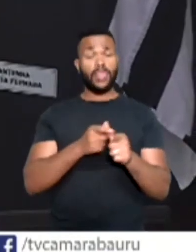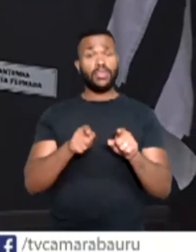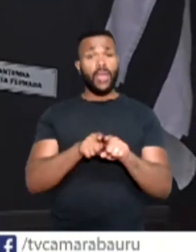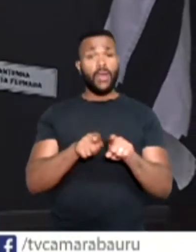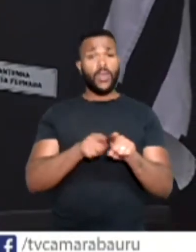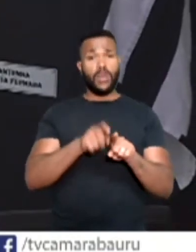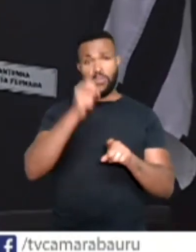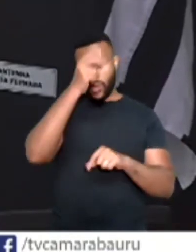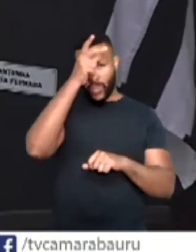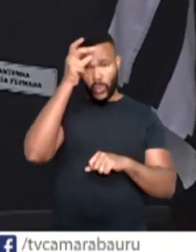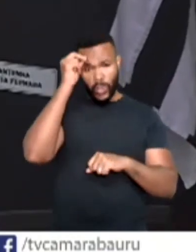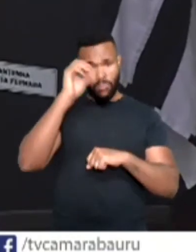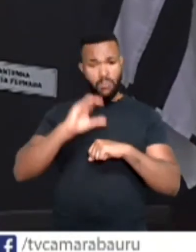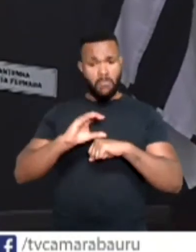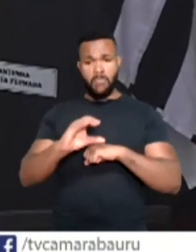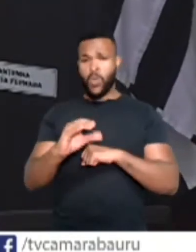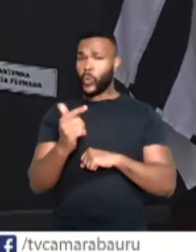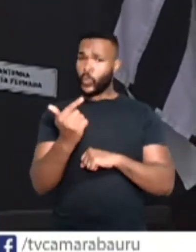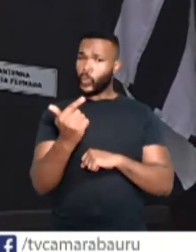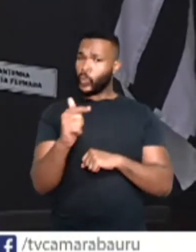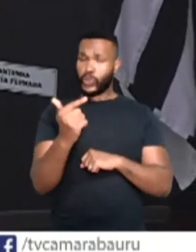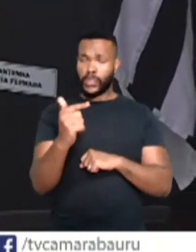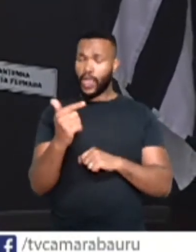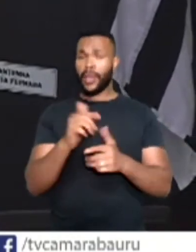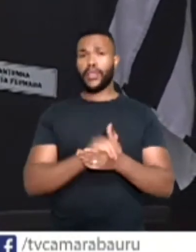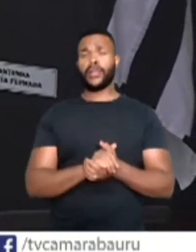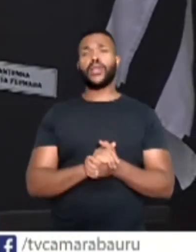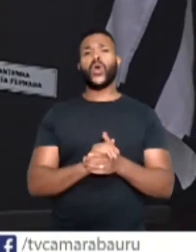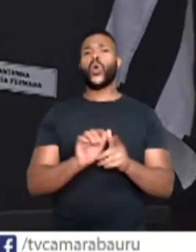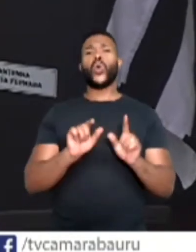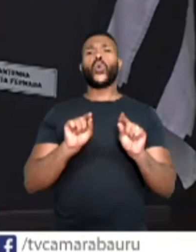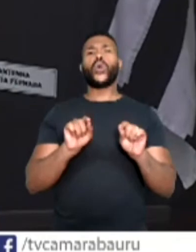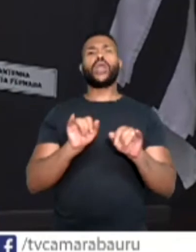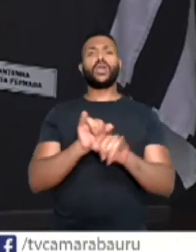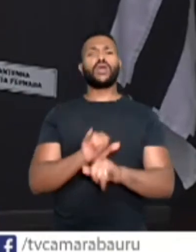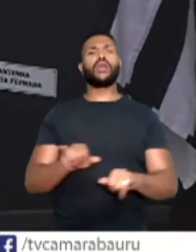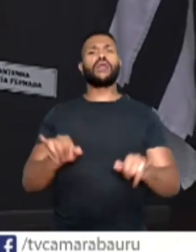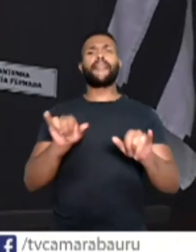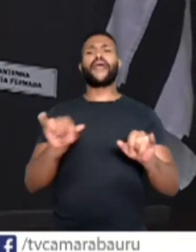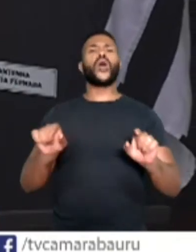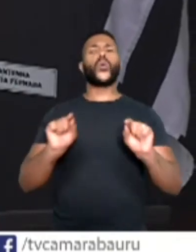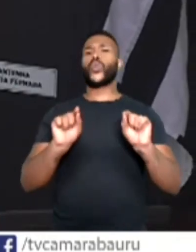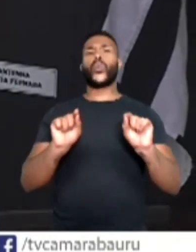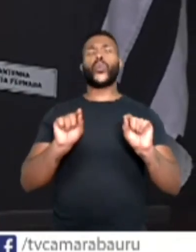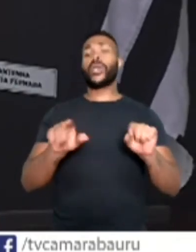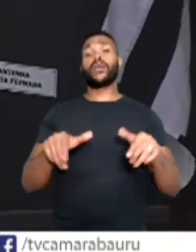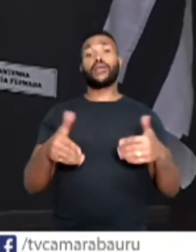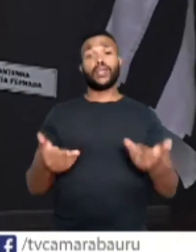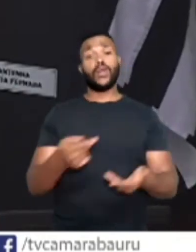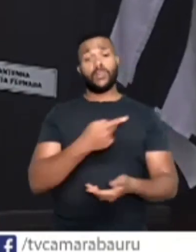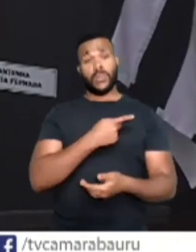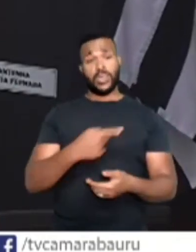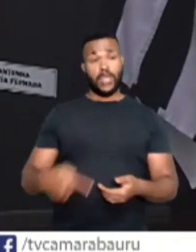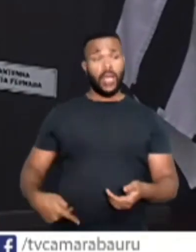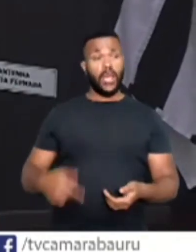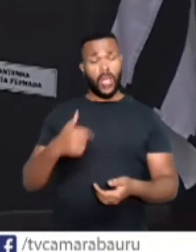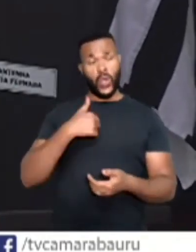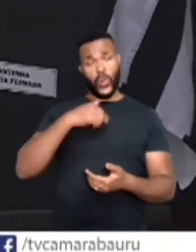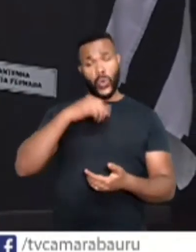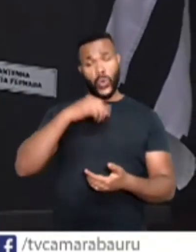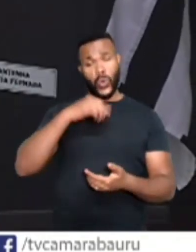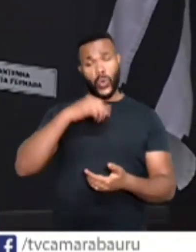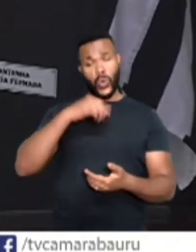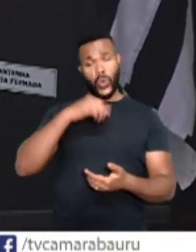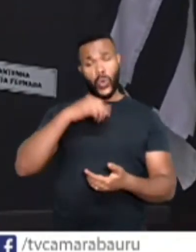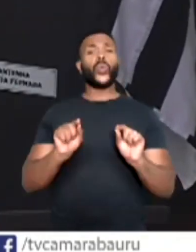para investimentos. Aí o que propagar, o que falar? Então, senhor presidente, eu creio que é dando exemplo,